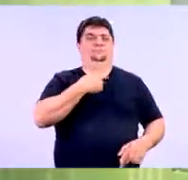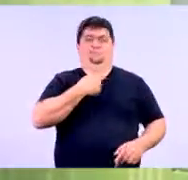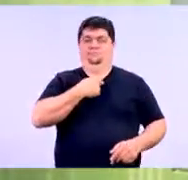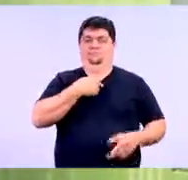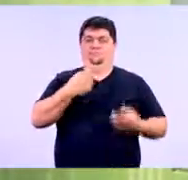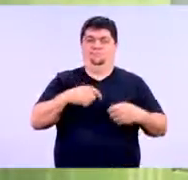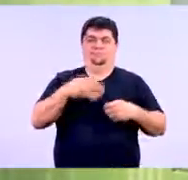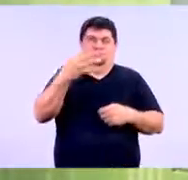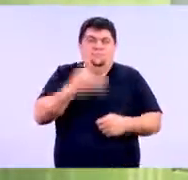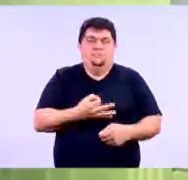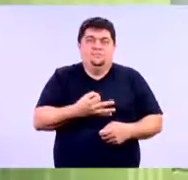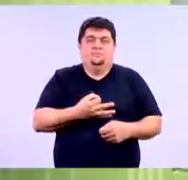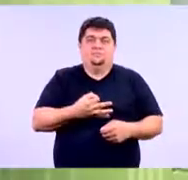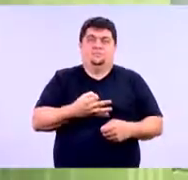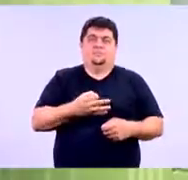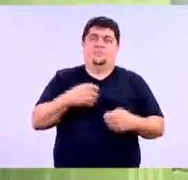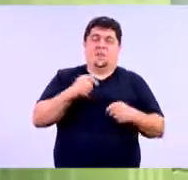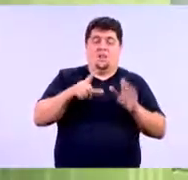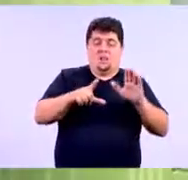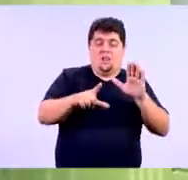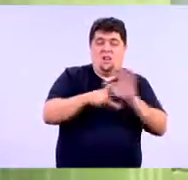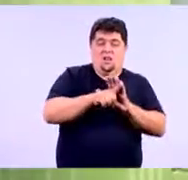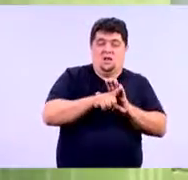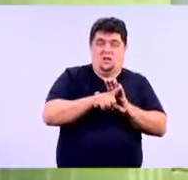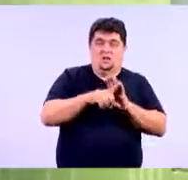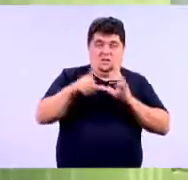imposto através de uma lei, ela só